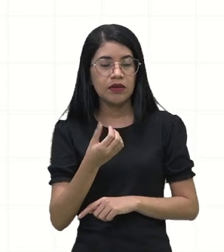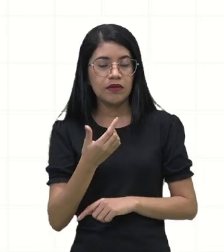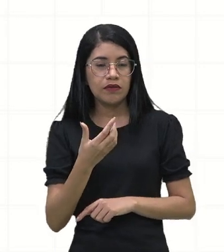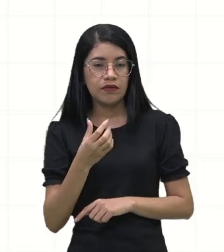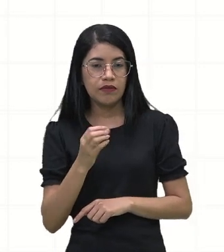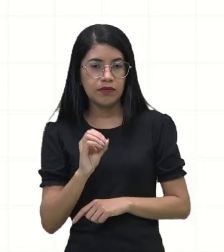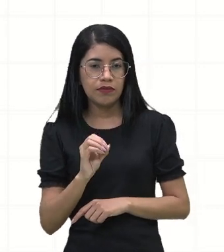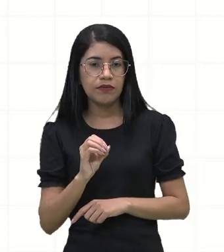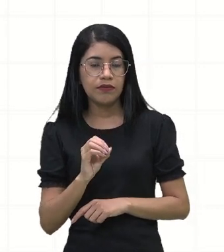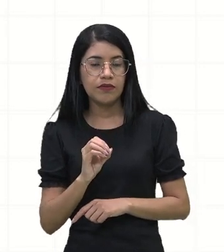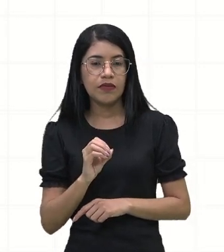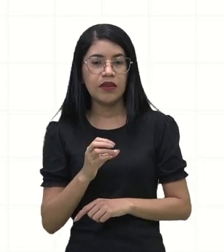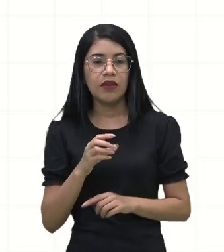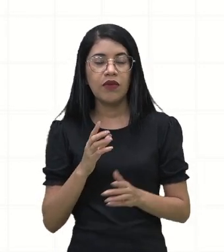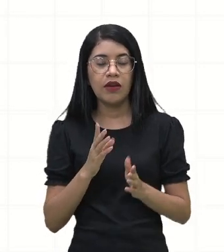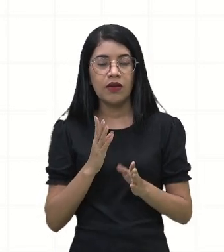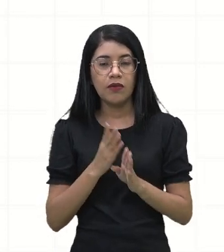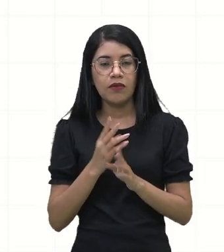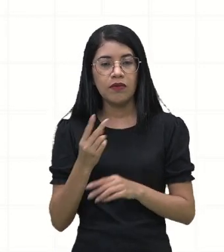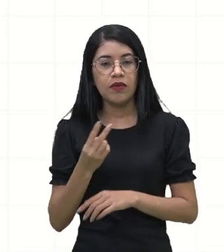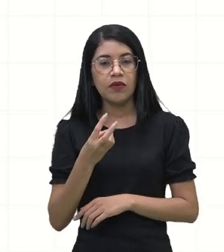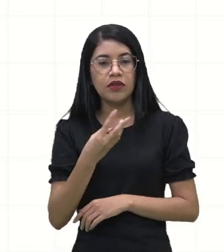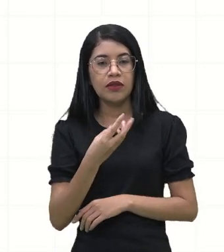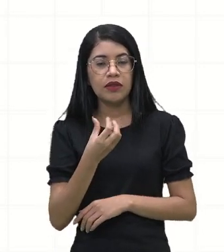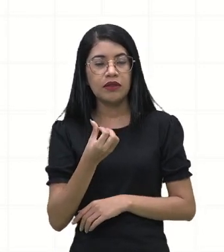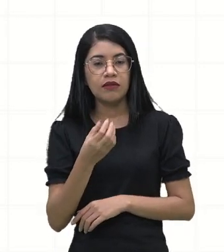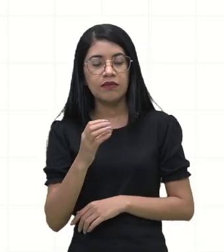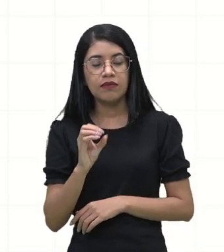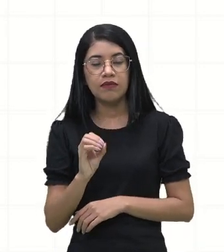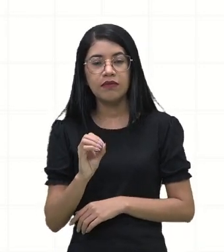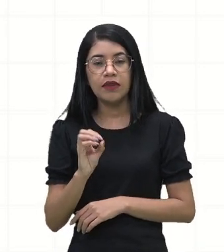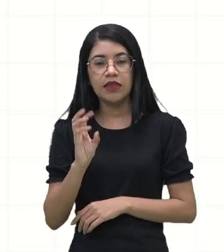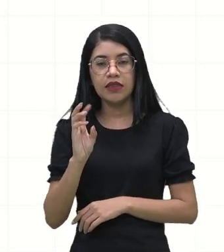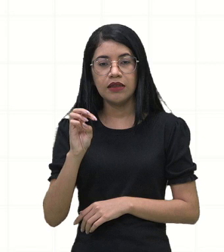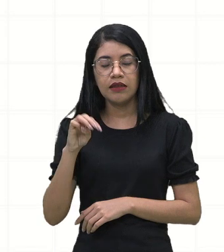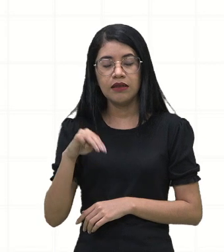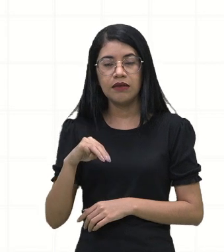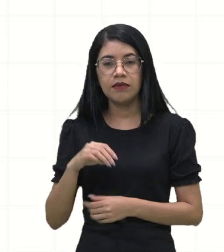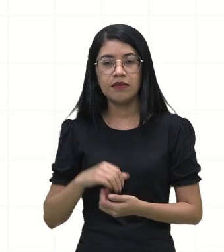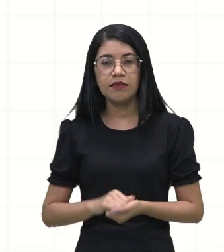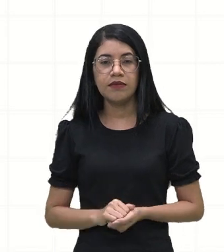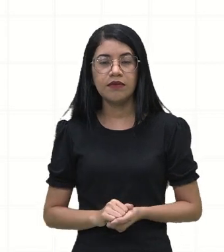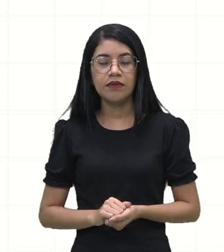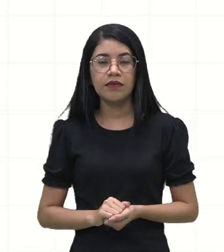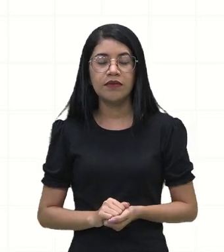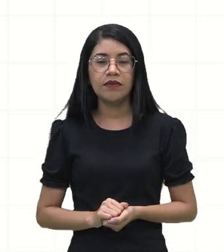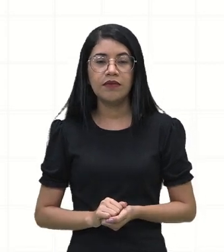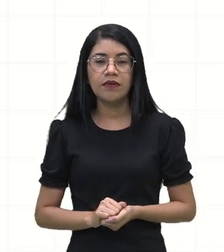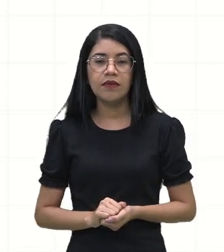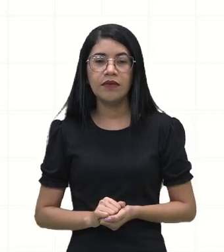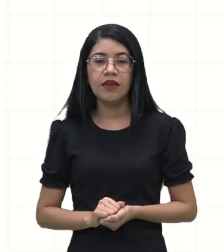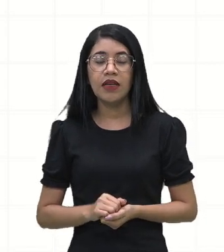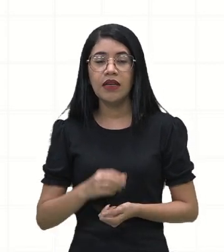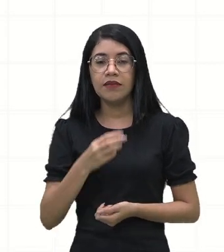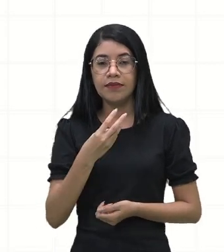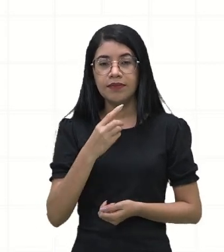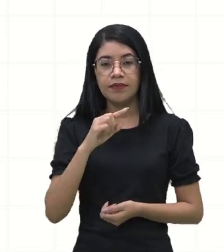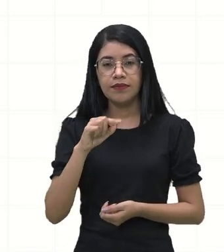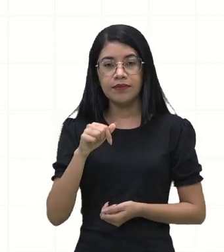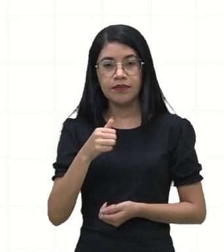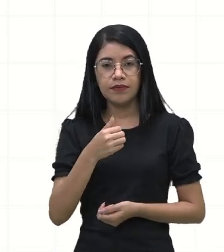né, aproximadamente. Como é 3,14, o que você tem que ter a ideia? Que se